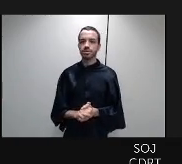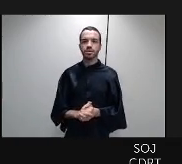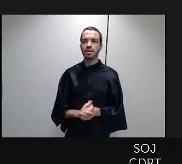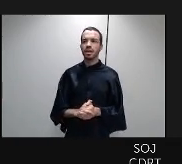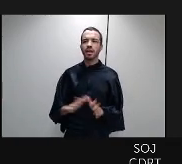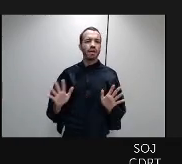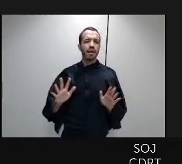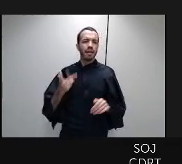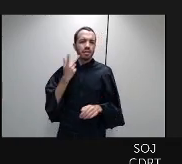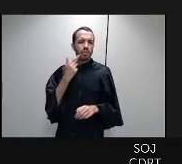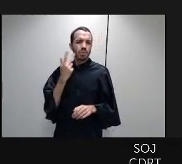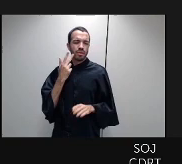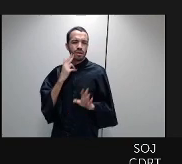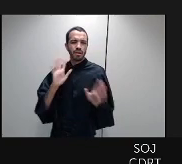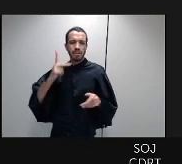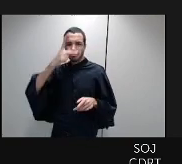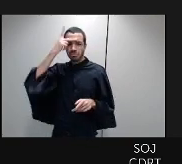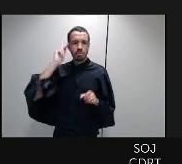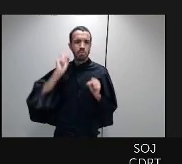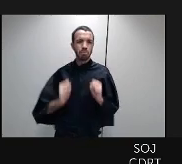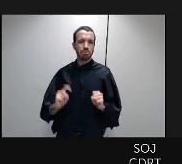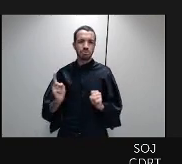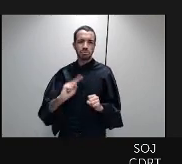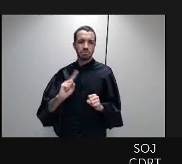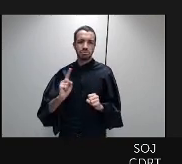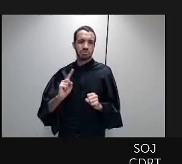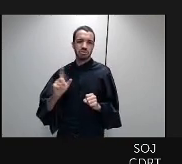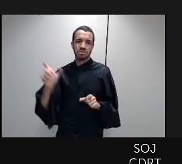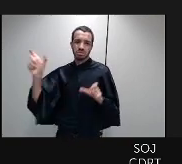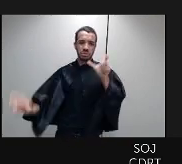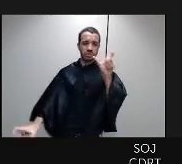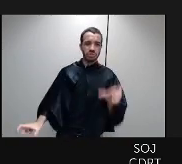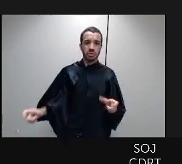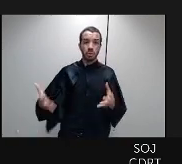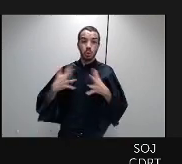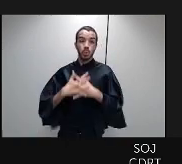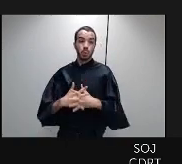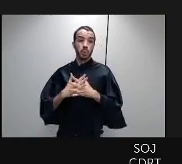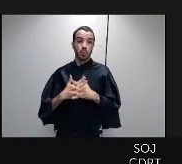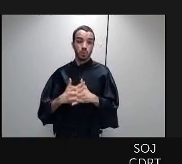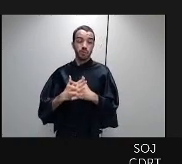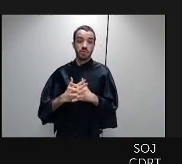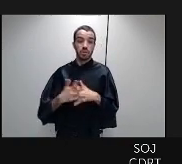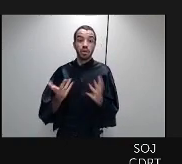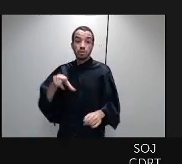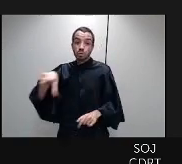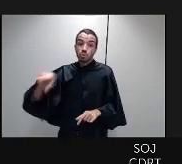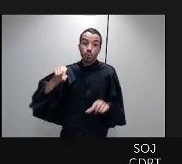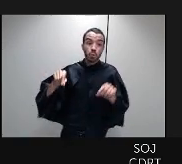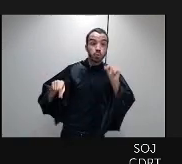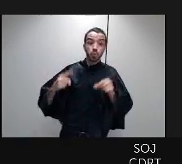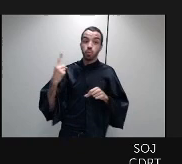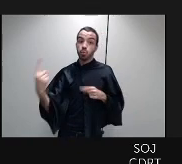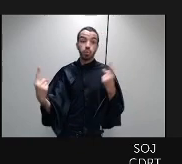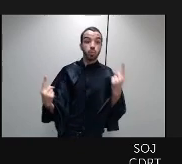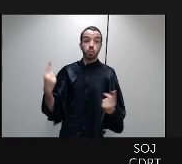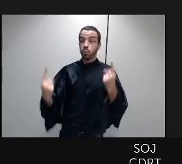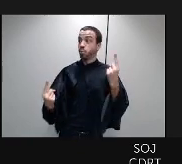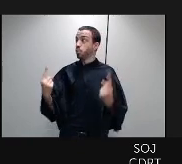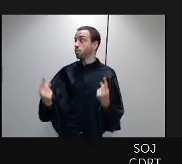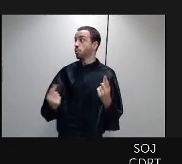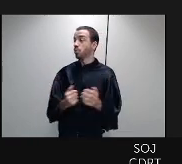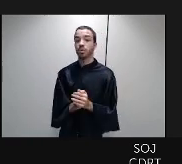a mesma vela a dois senhores ou ela escolhe um ou escolhia por exemplo se não está de ficar